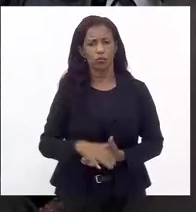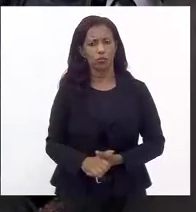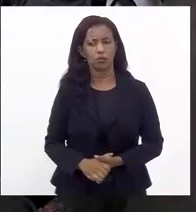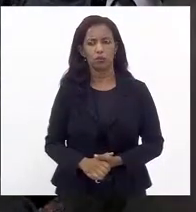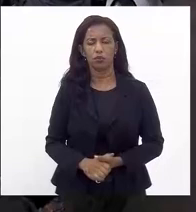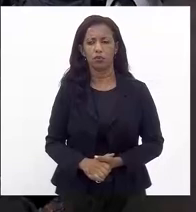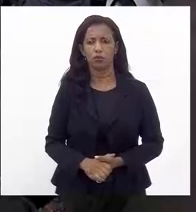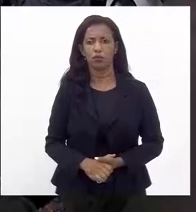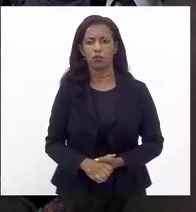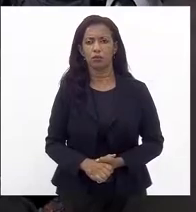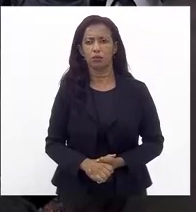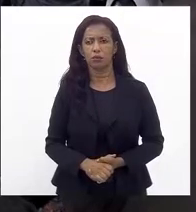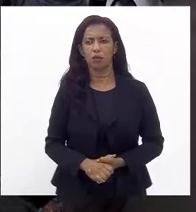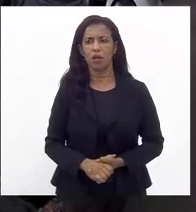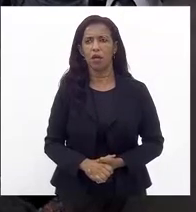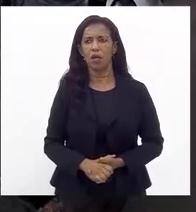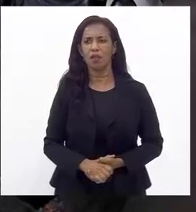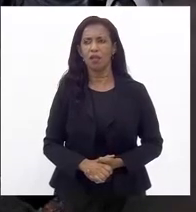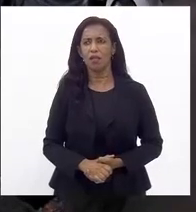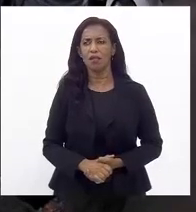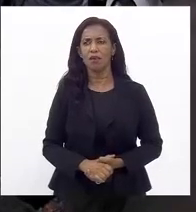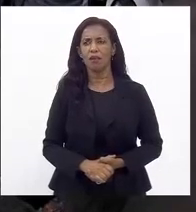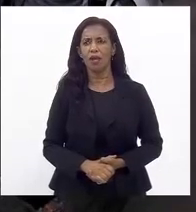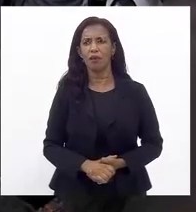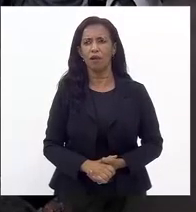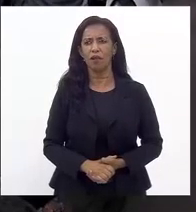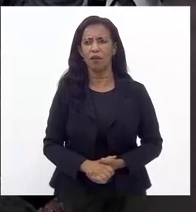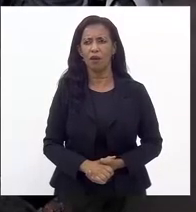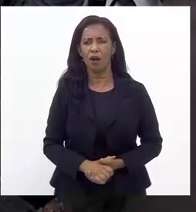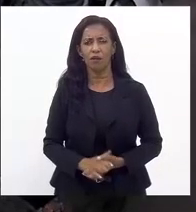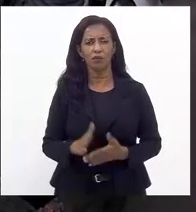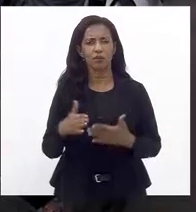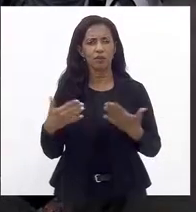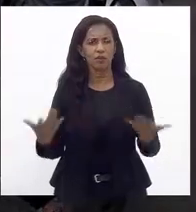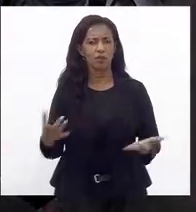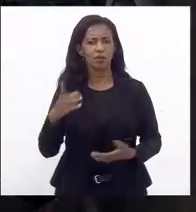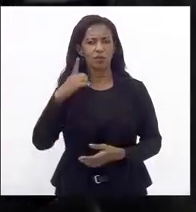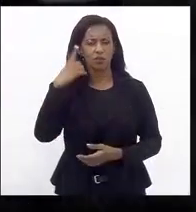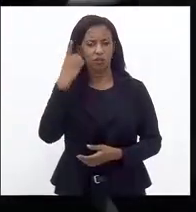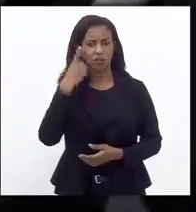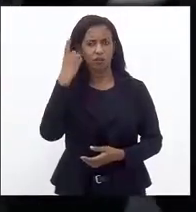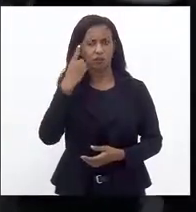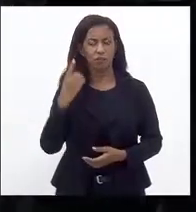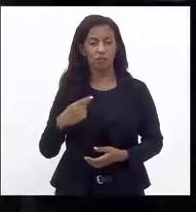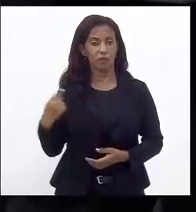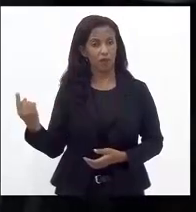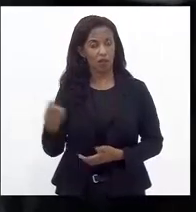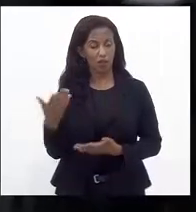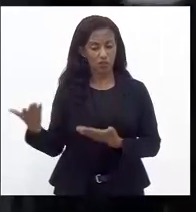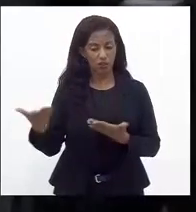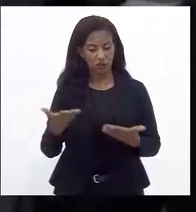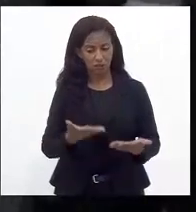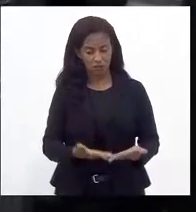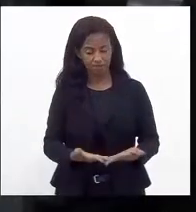quem serei breve se o presidente senhoras e senhores deputados é a gente traz agora uma presumível